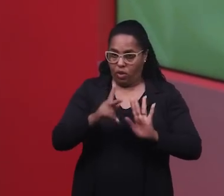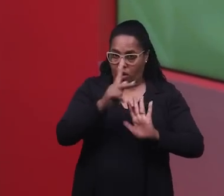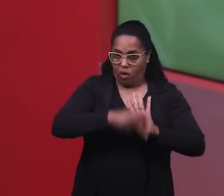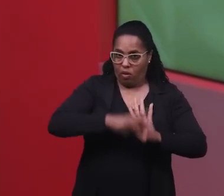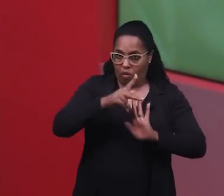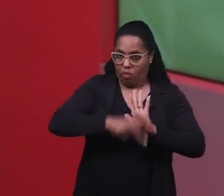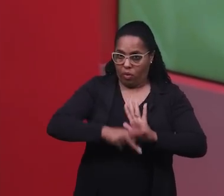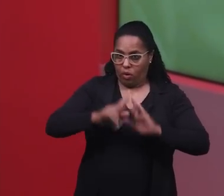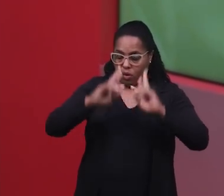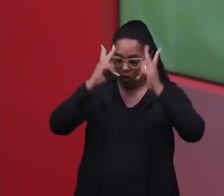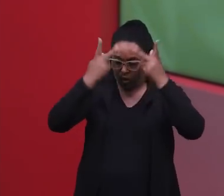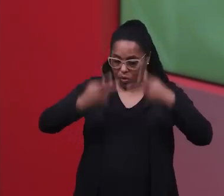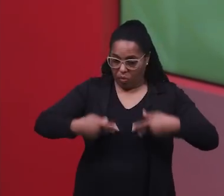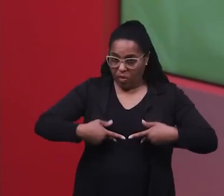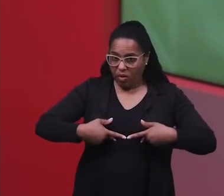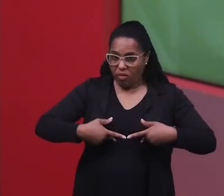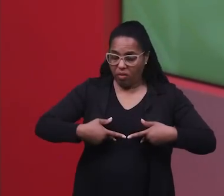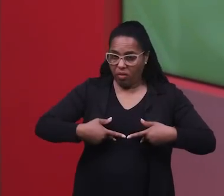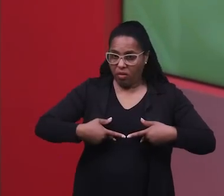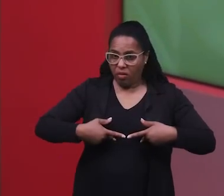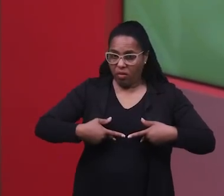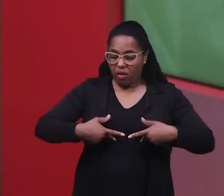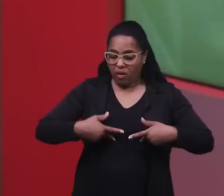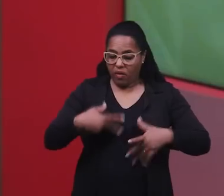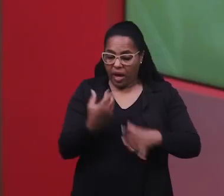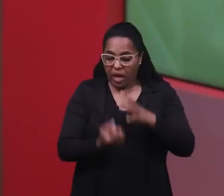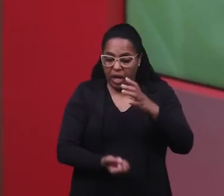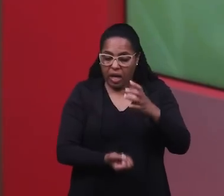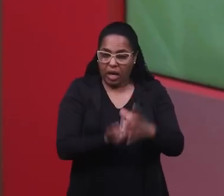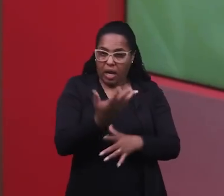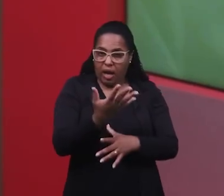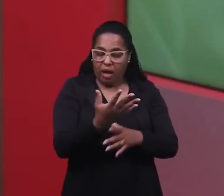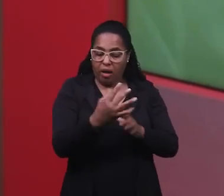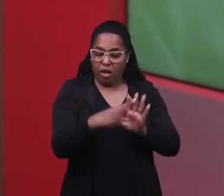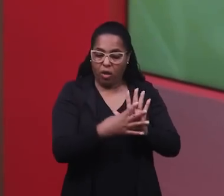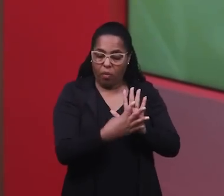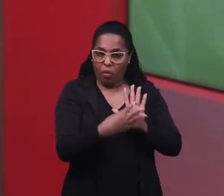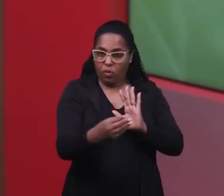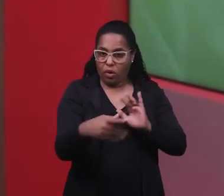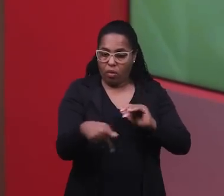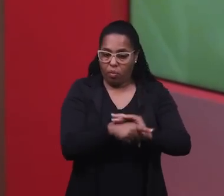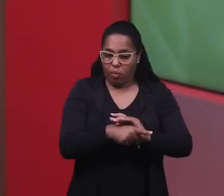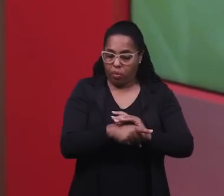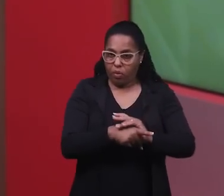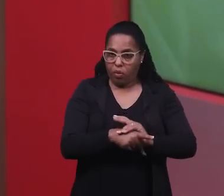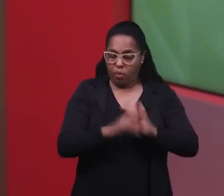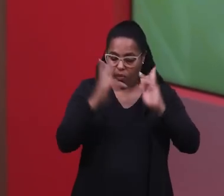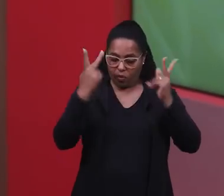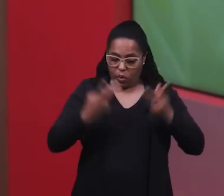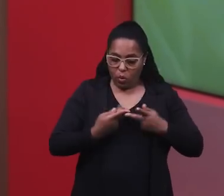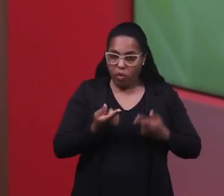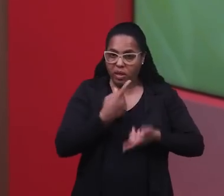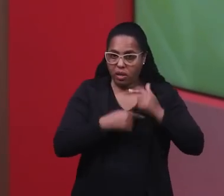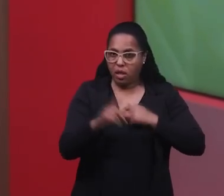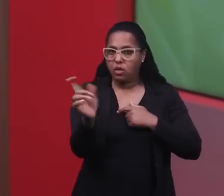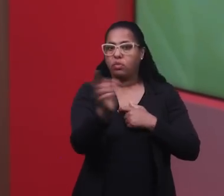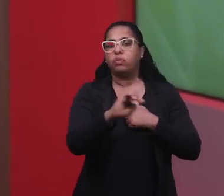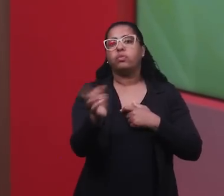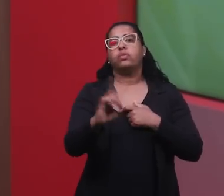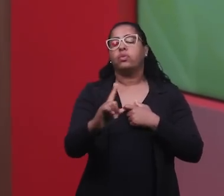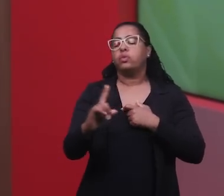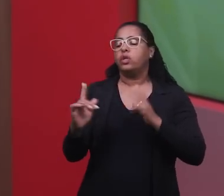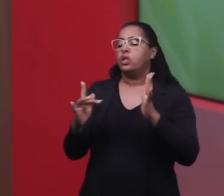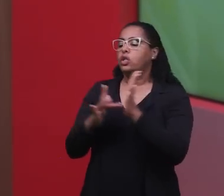humano feito sob a vontade e modelo do homem. Mas como já dissemos aqui, e o Sérgio pode